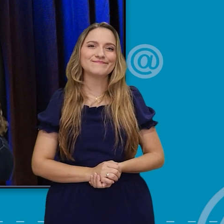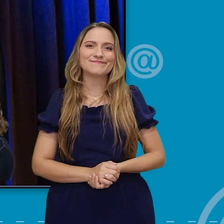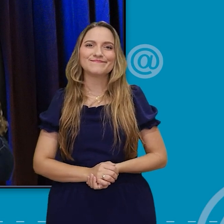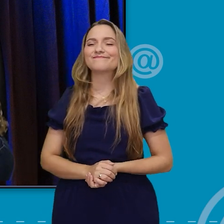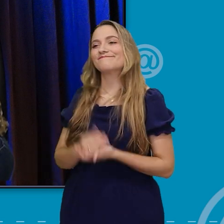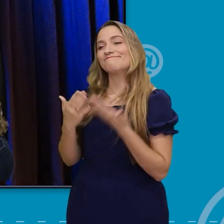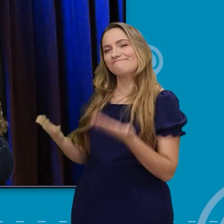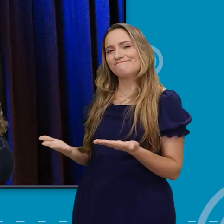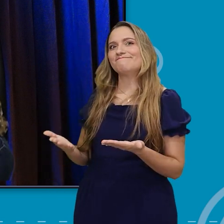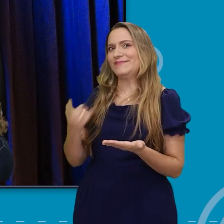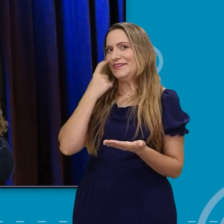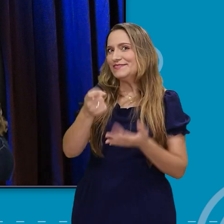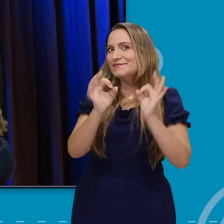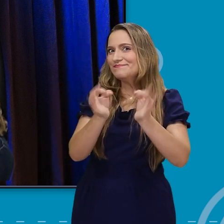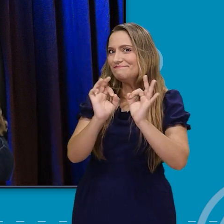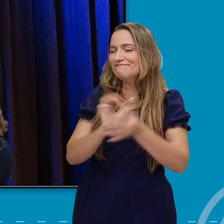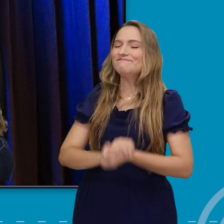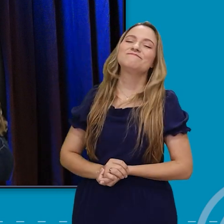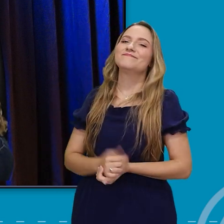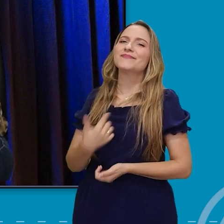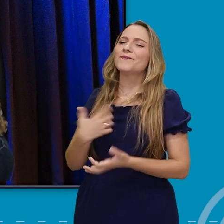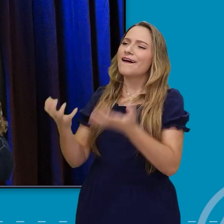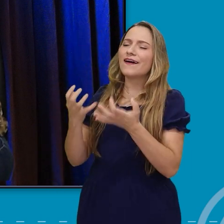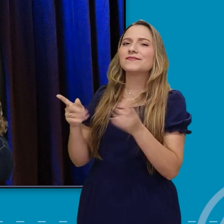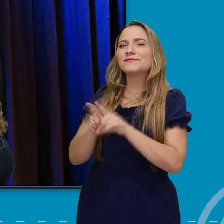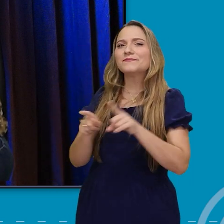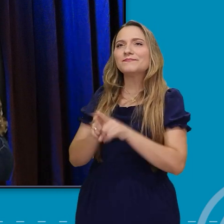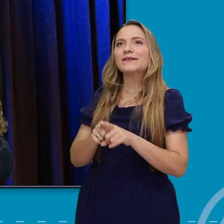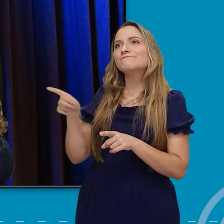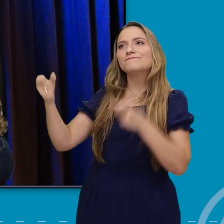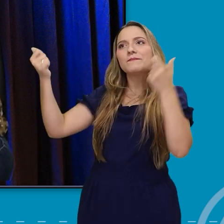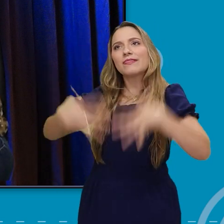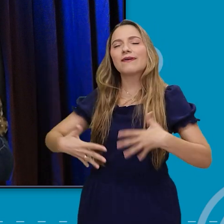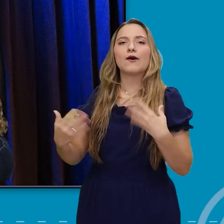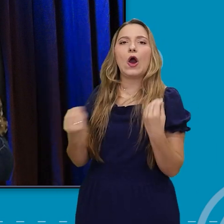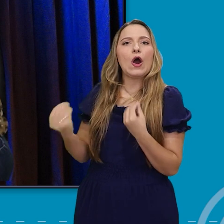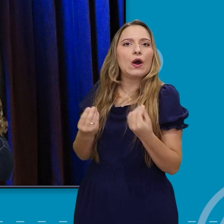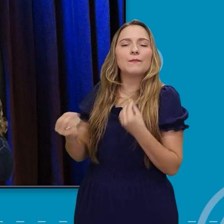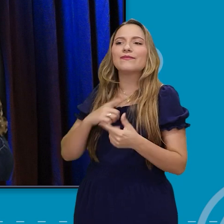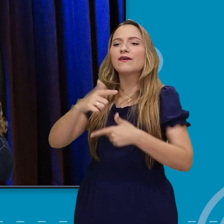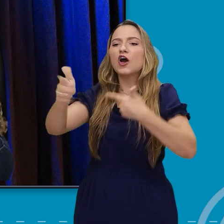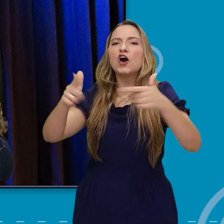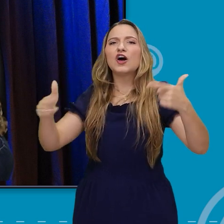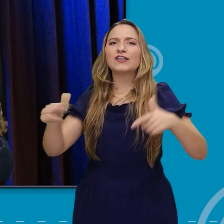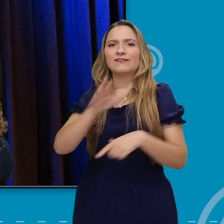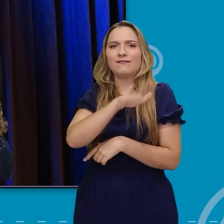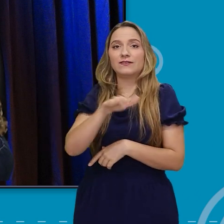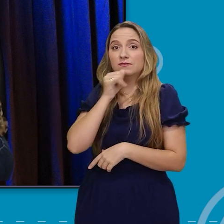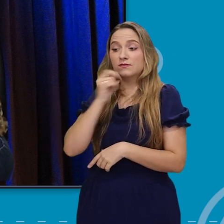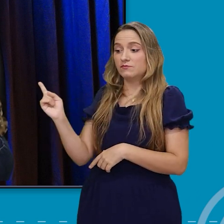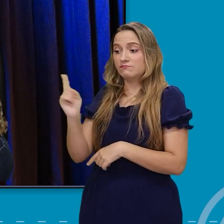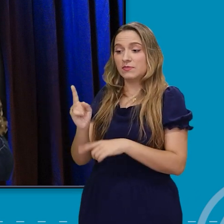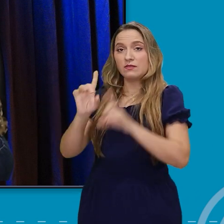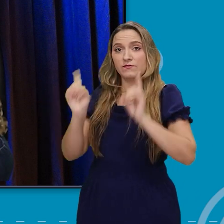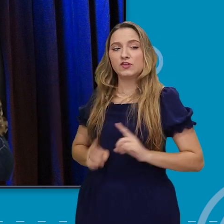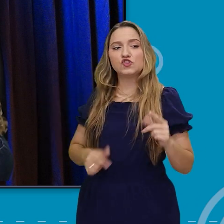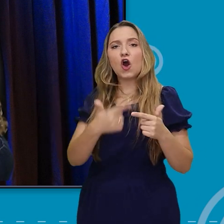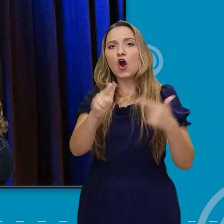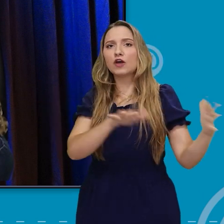Eu queria saber um pouco mais sobre como as outras crianças percebem a criança que está sendo atendida pela